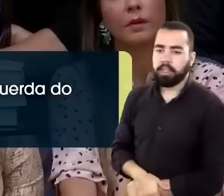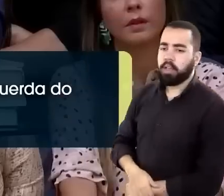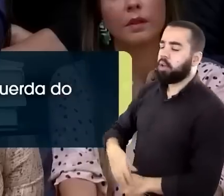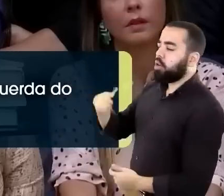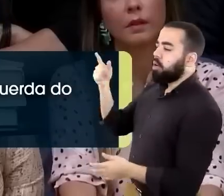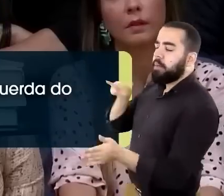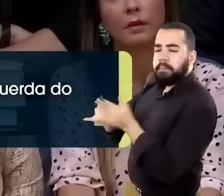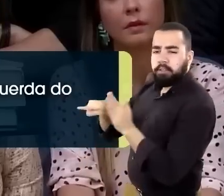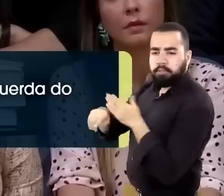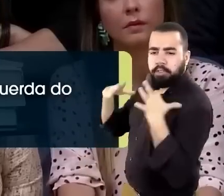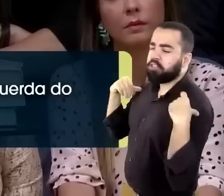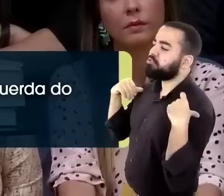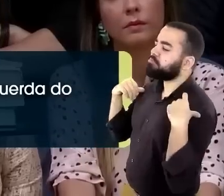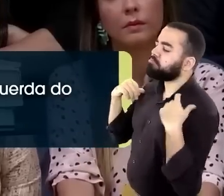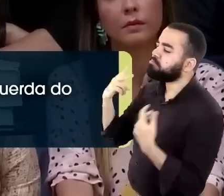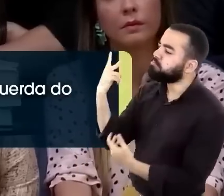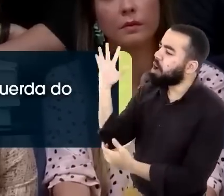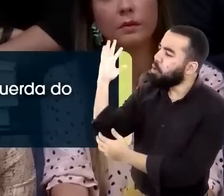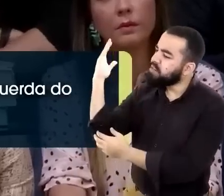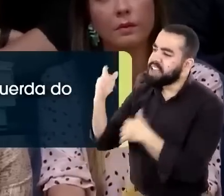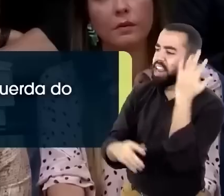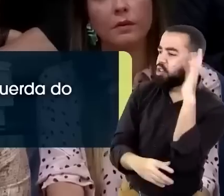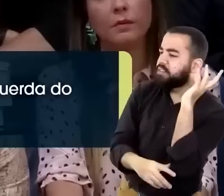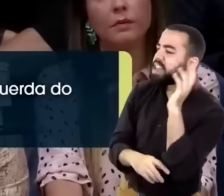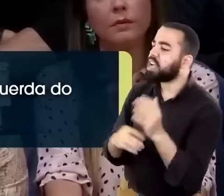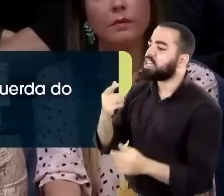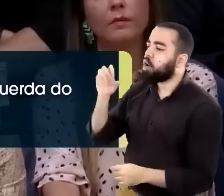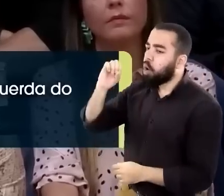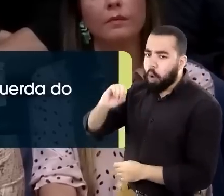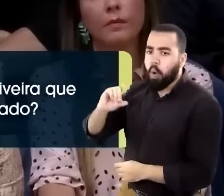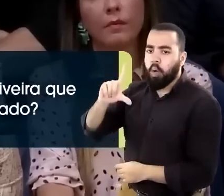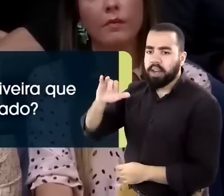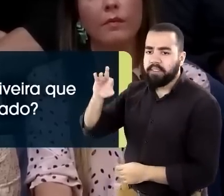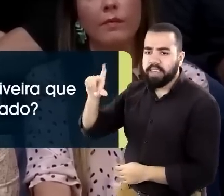perguntei, que são as duas oliveiras, à direita e à esquerda do candelabro?